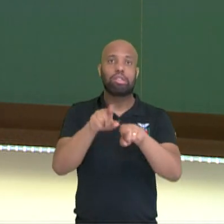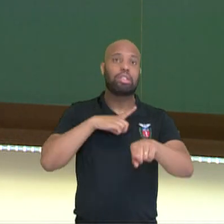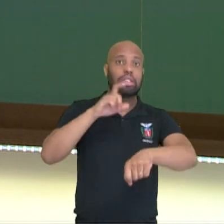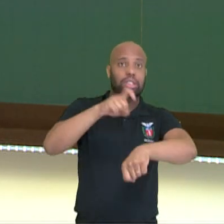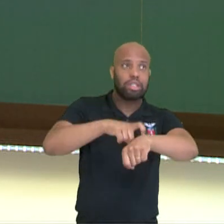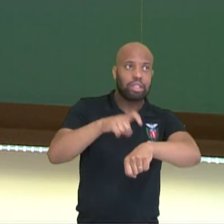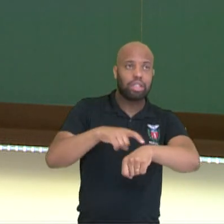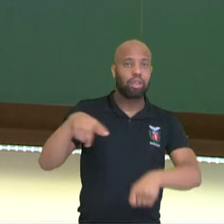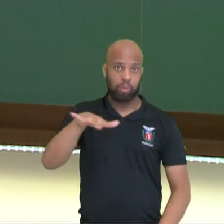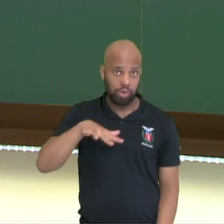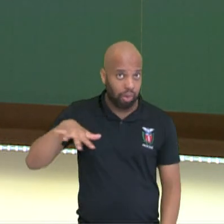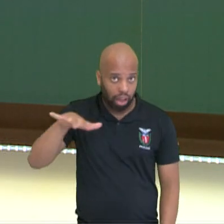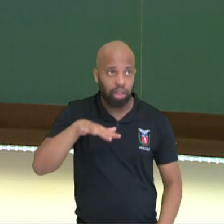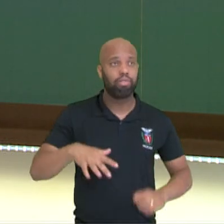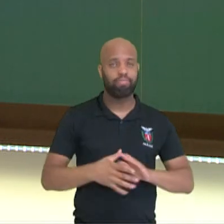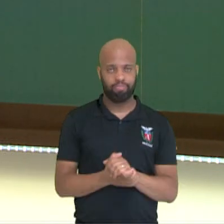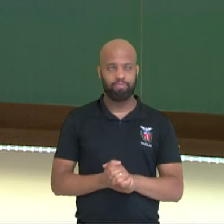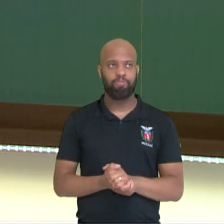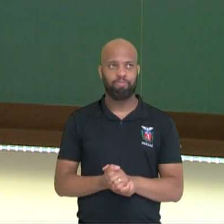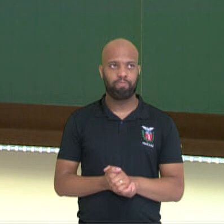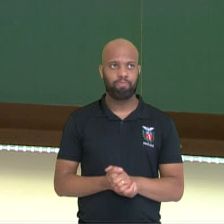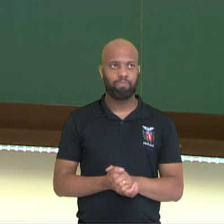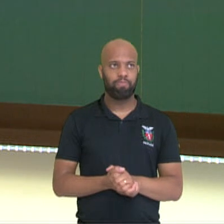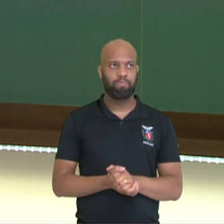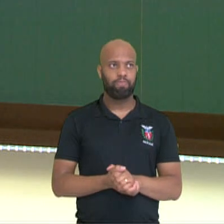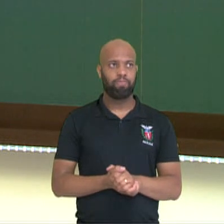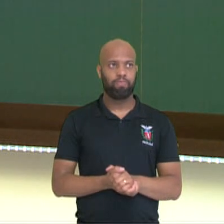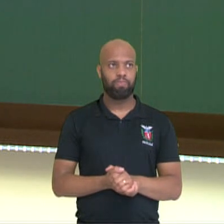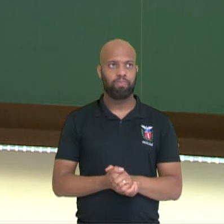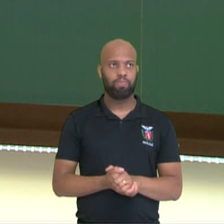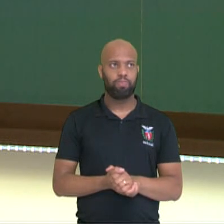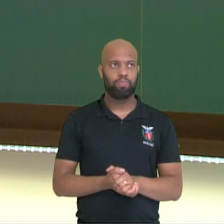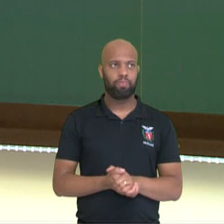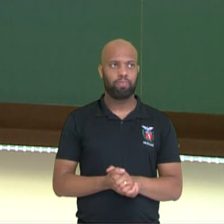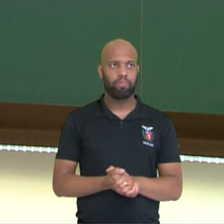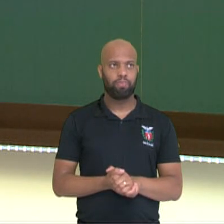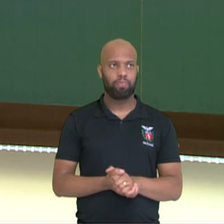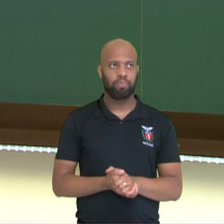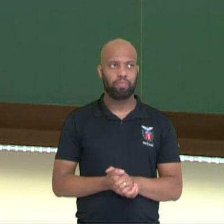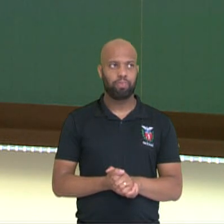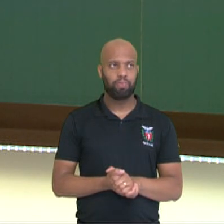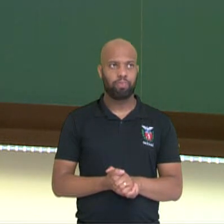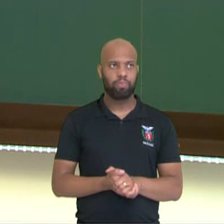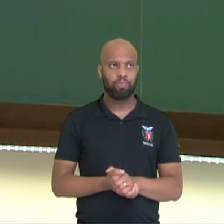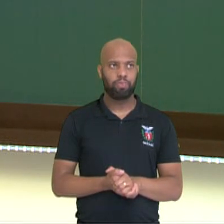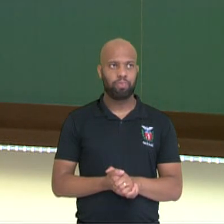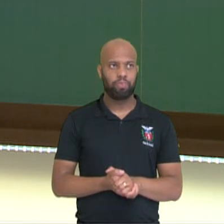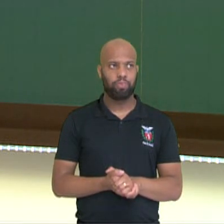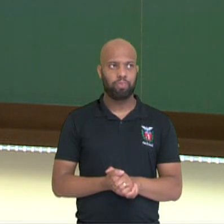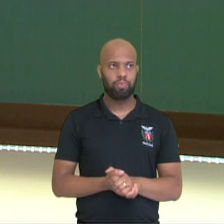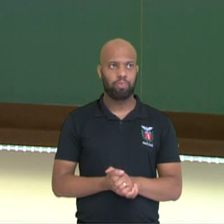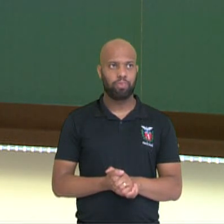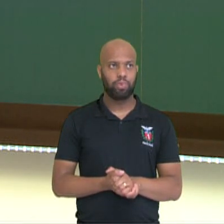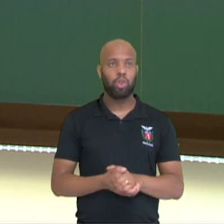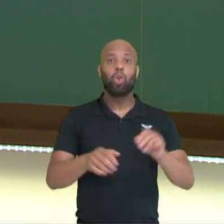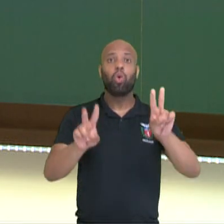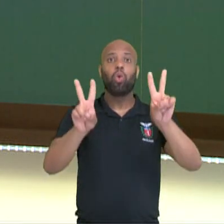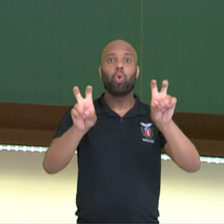tarde, naturalmente, quando for homem, quando tiver sua própria casa. Só que aí levará os pais